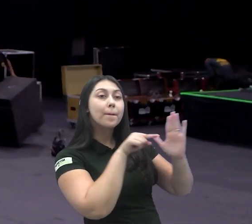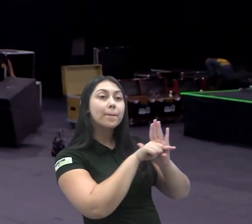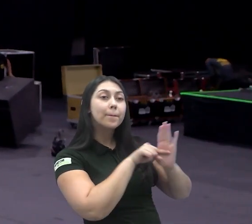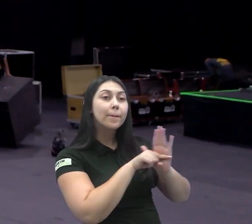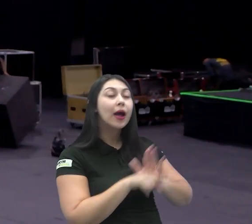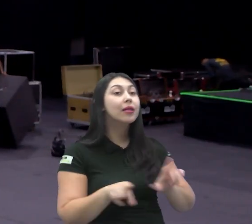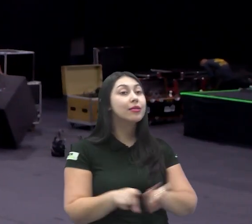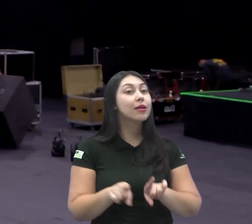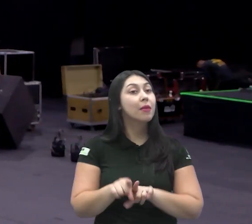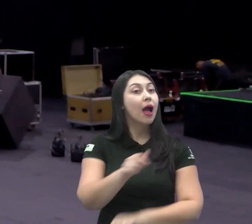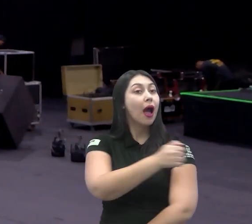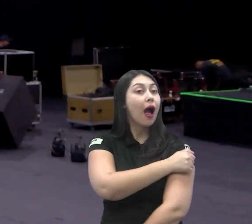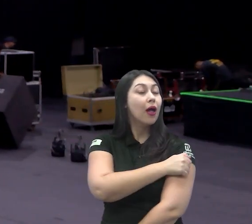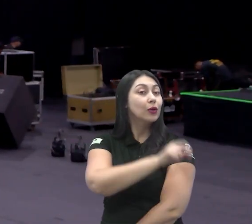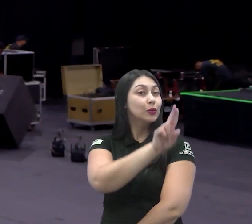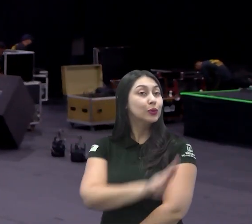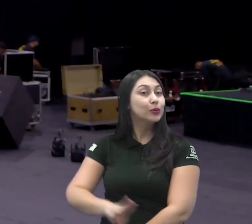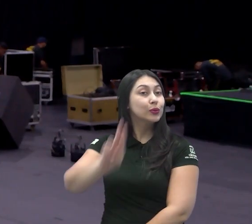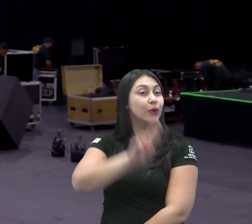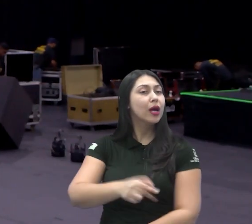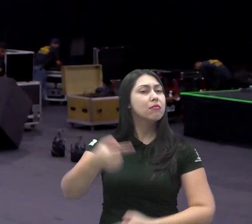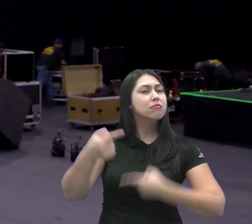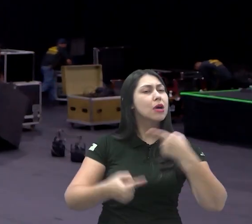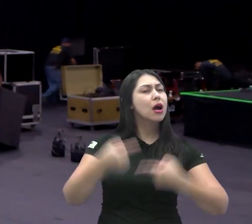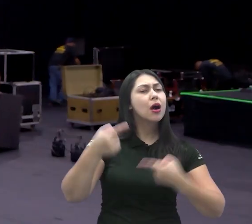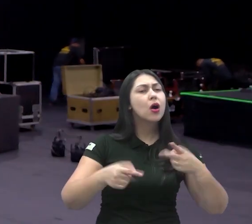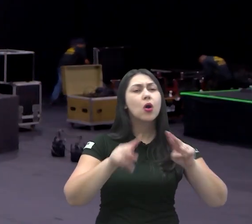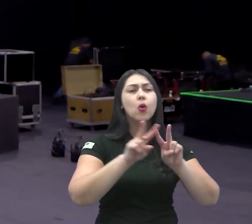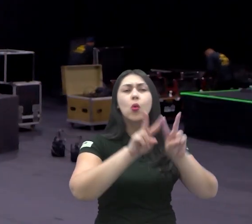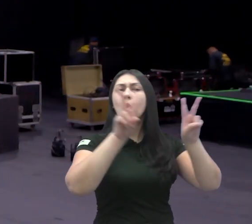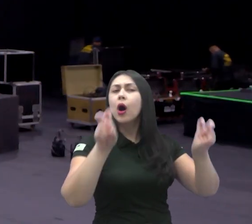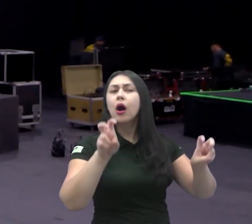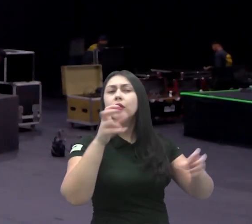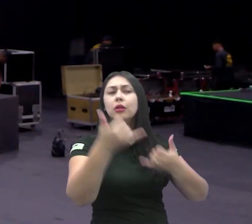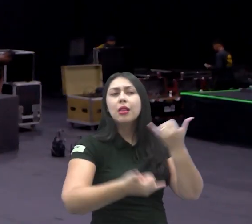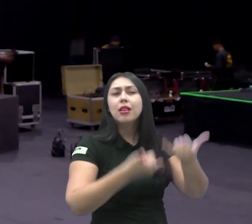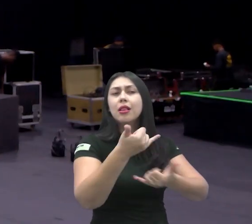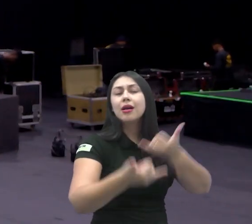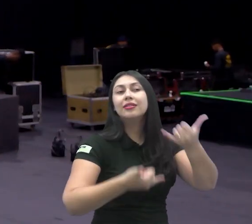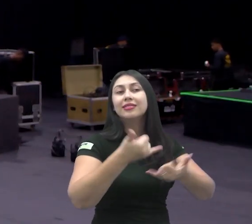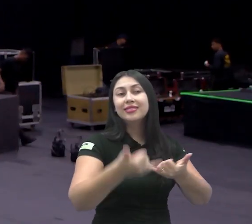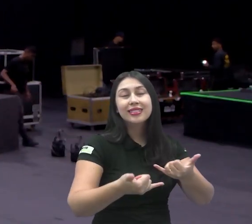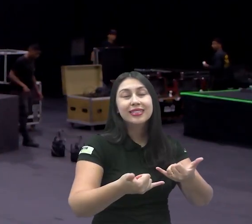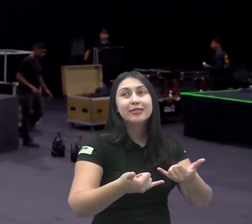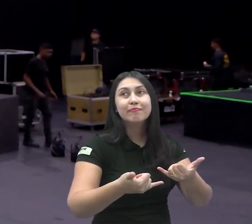pesquisadores, estudantes de várias universidades, público em geral, para uma discussão do lazer